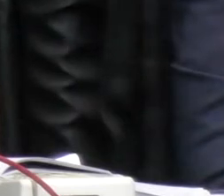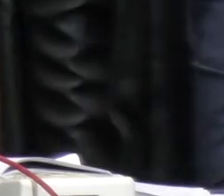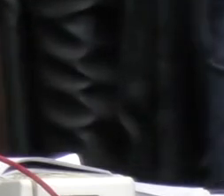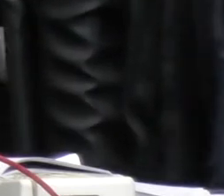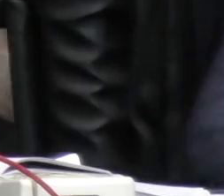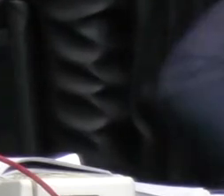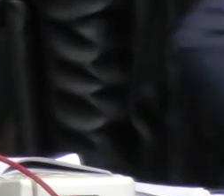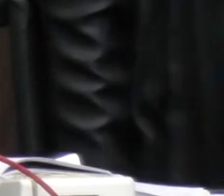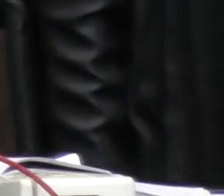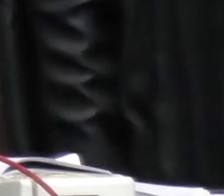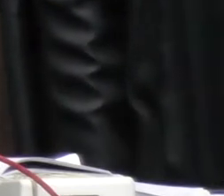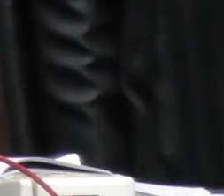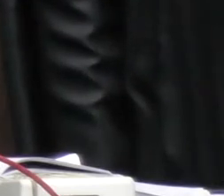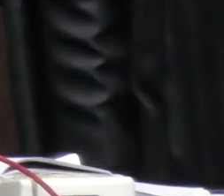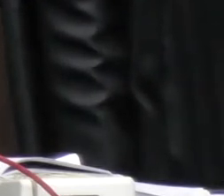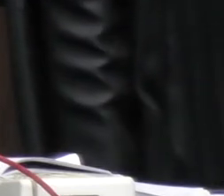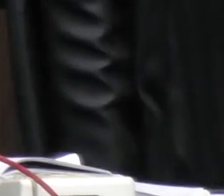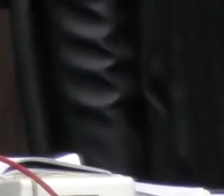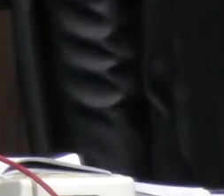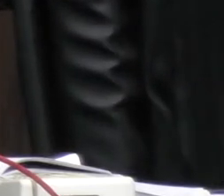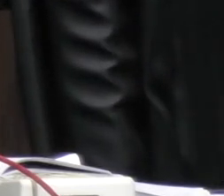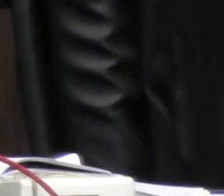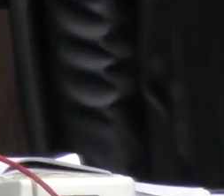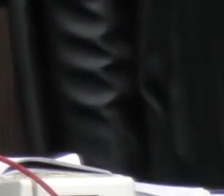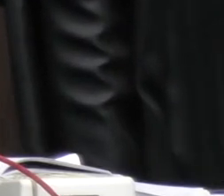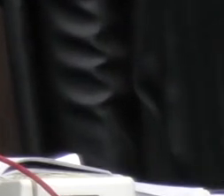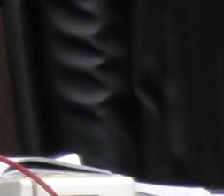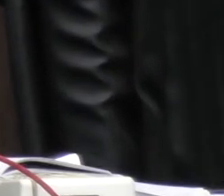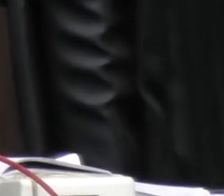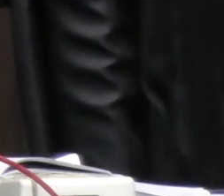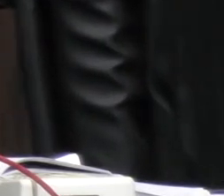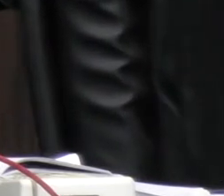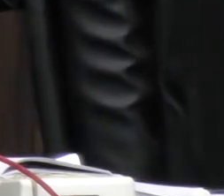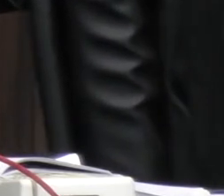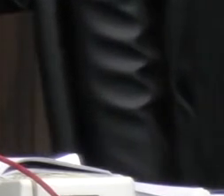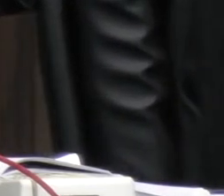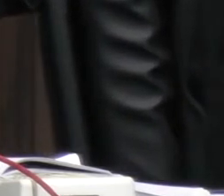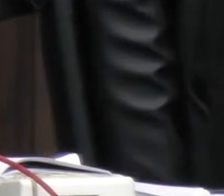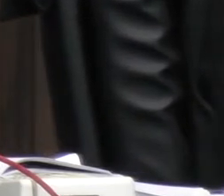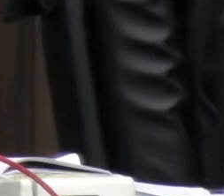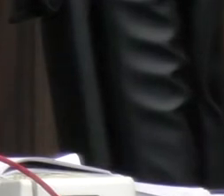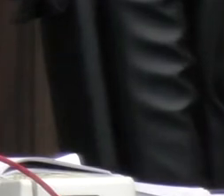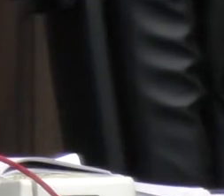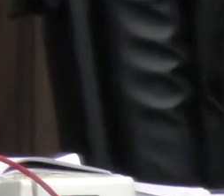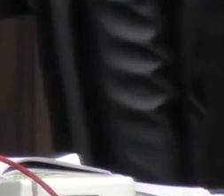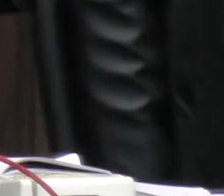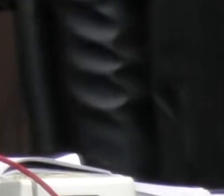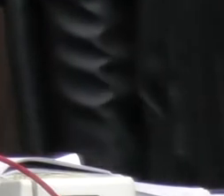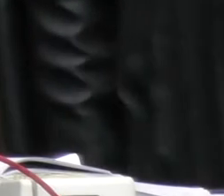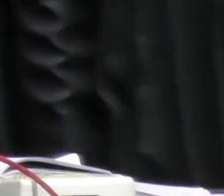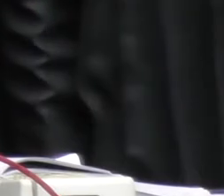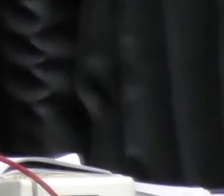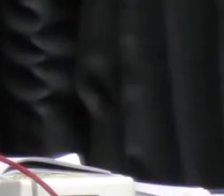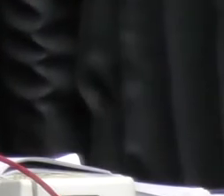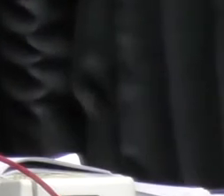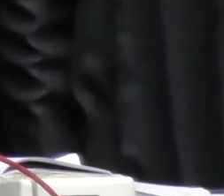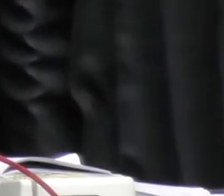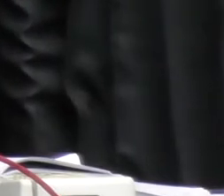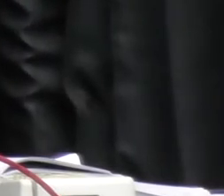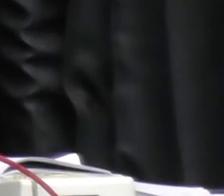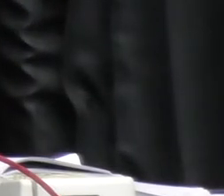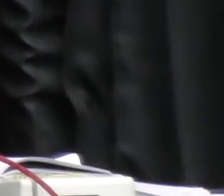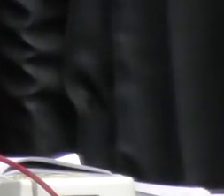e democrata que eu sou quero explicar mais uma vez agora o deputado Belão vai deixar eu me pronunciar quero explicar